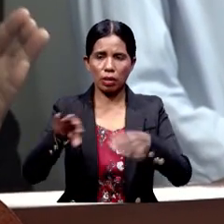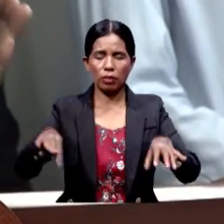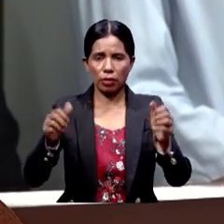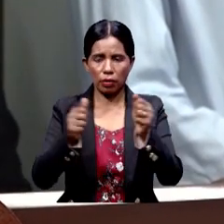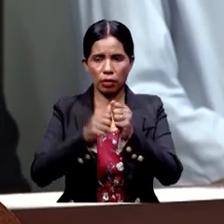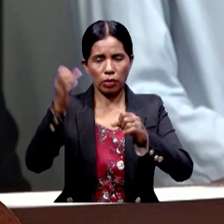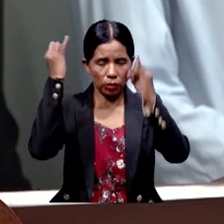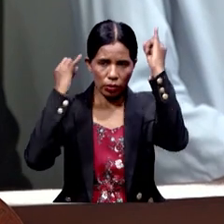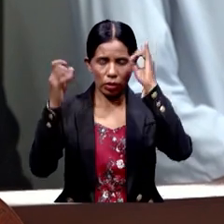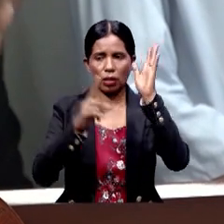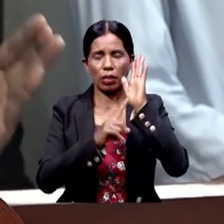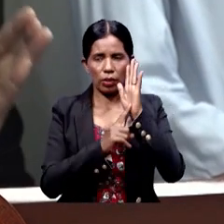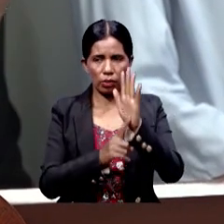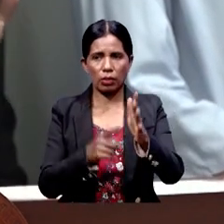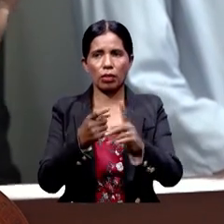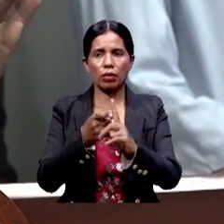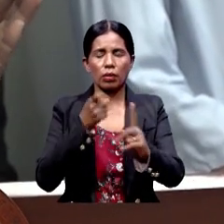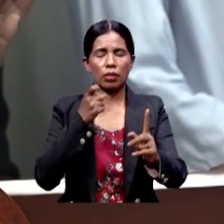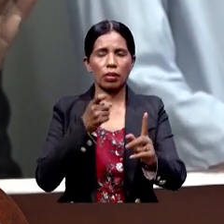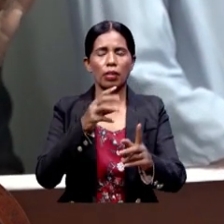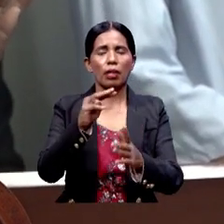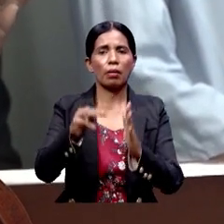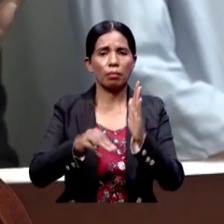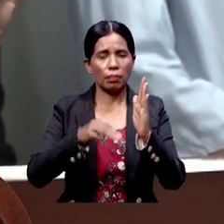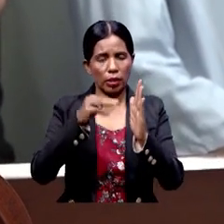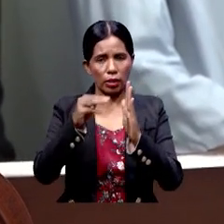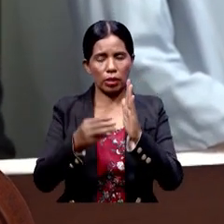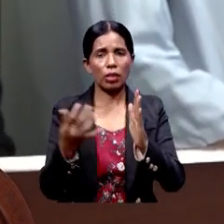nebe fosai kier diusi medios konvensionais